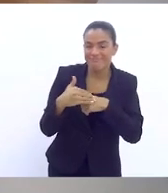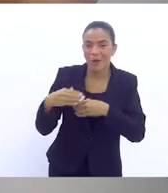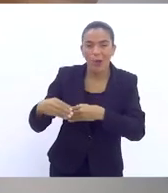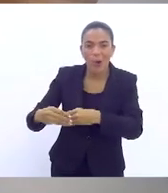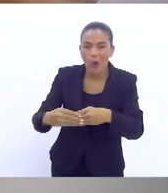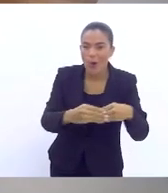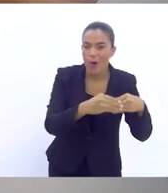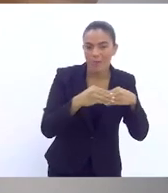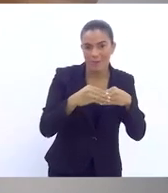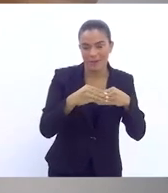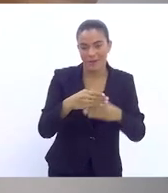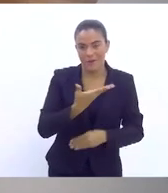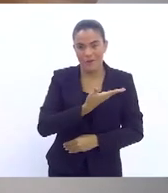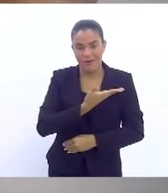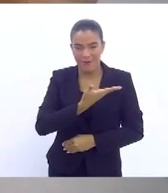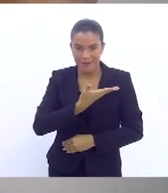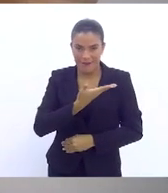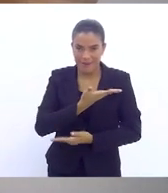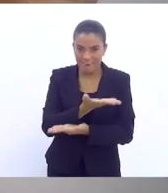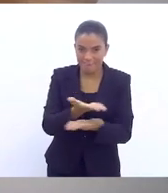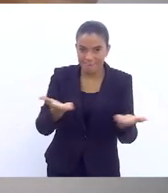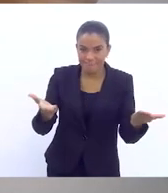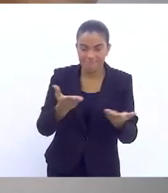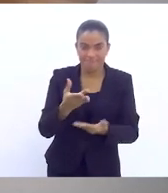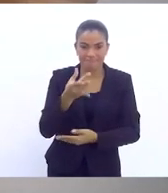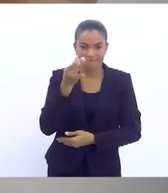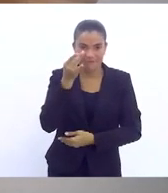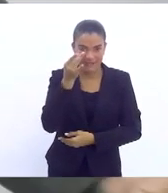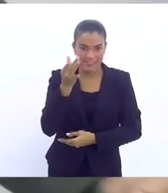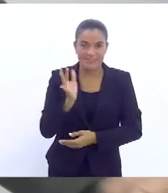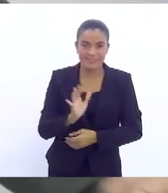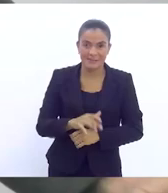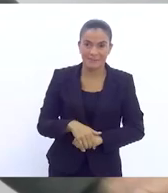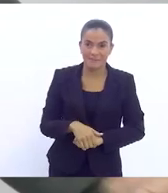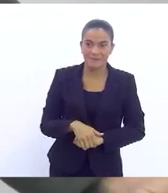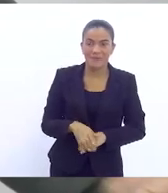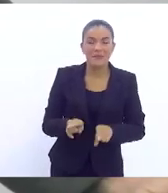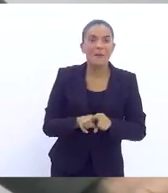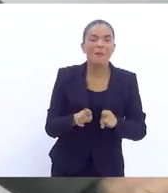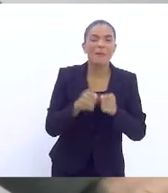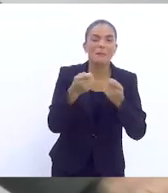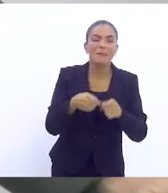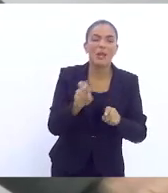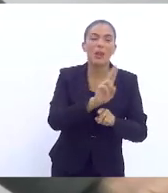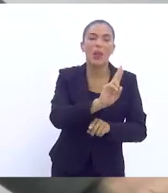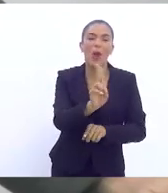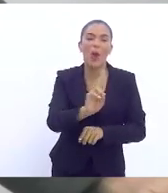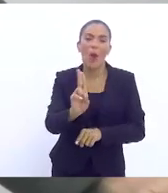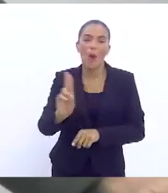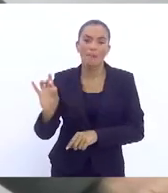aqui presentes é necessitar tá nominando um